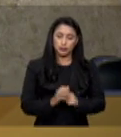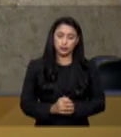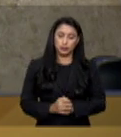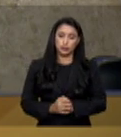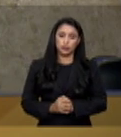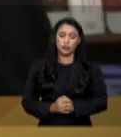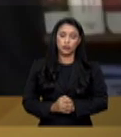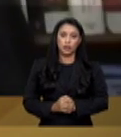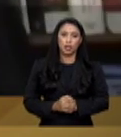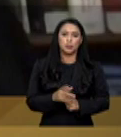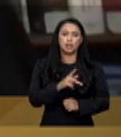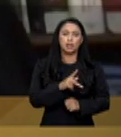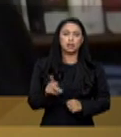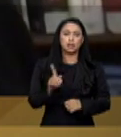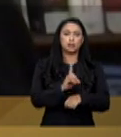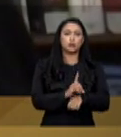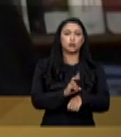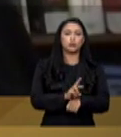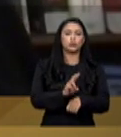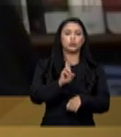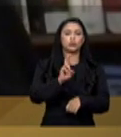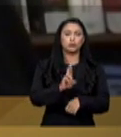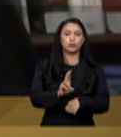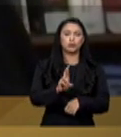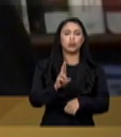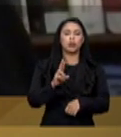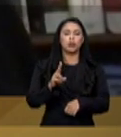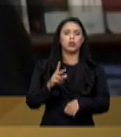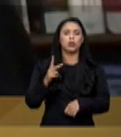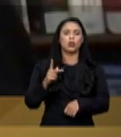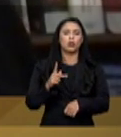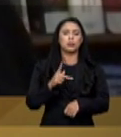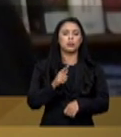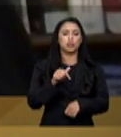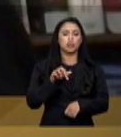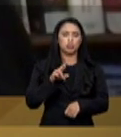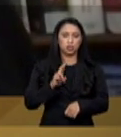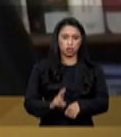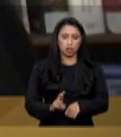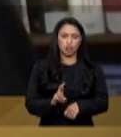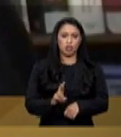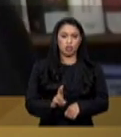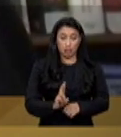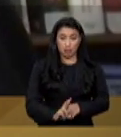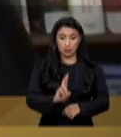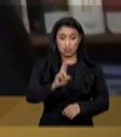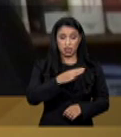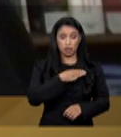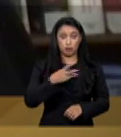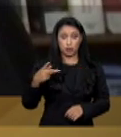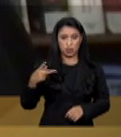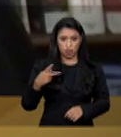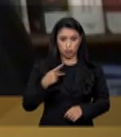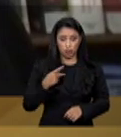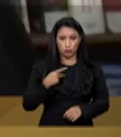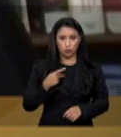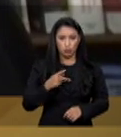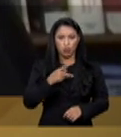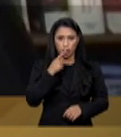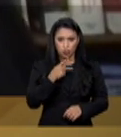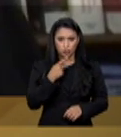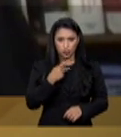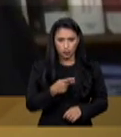o doutor Humberto Jaques, representante do Ministério Público Federal, com a proficiência de sempre e com a brevidade e objetividade